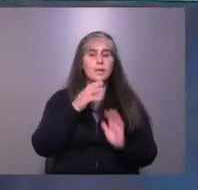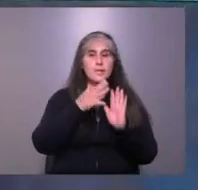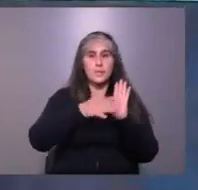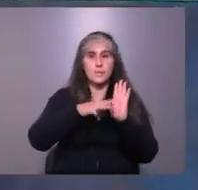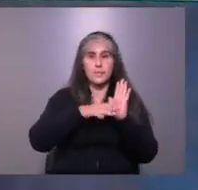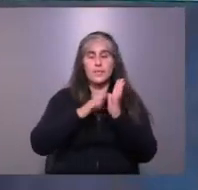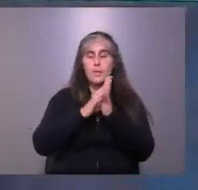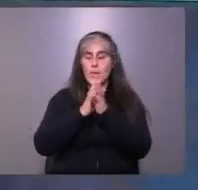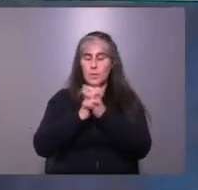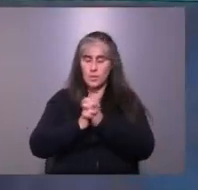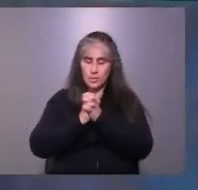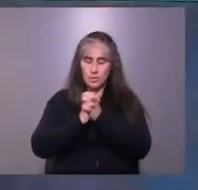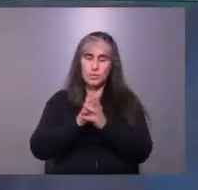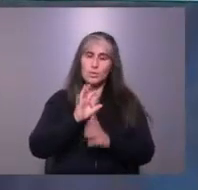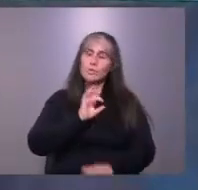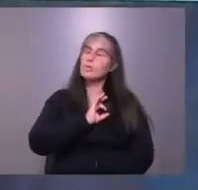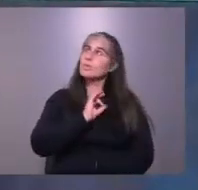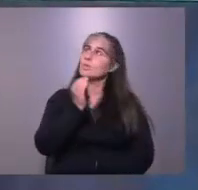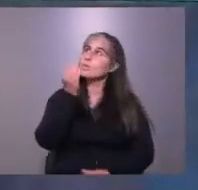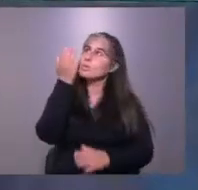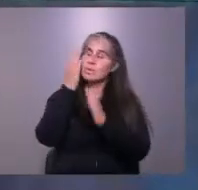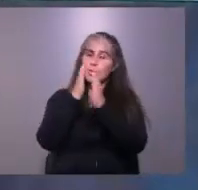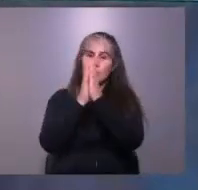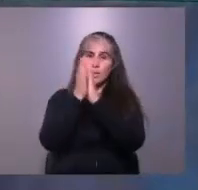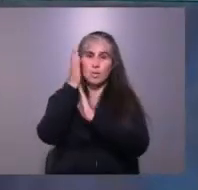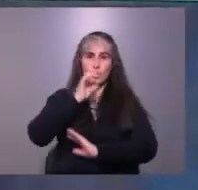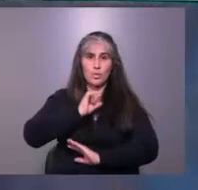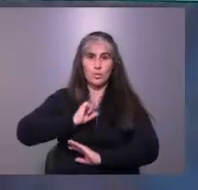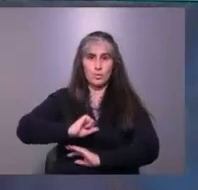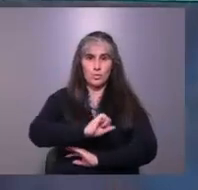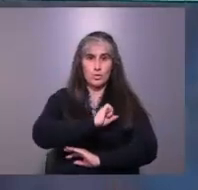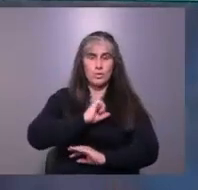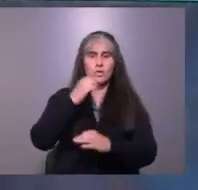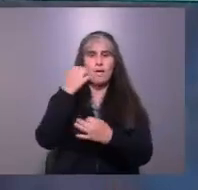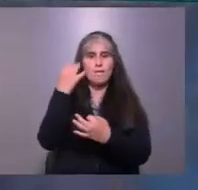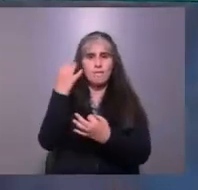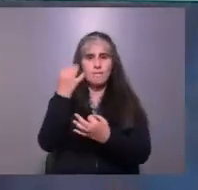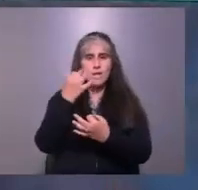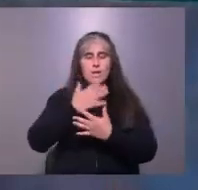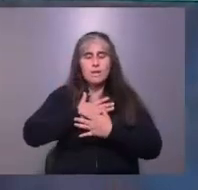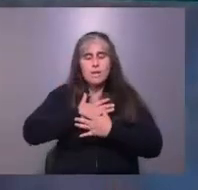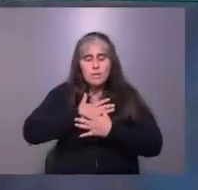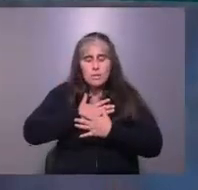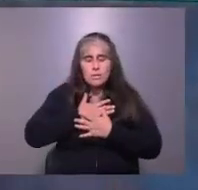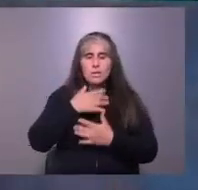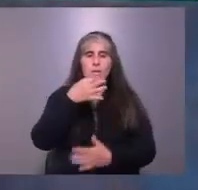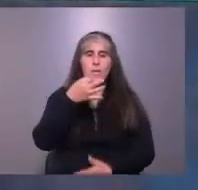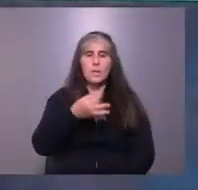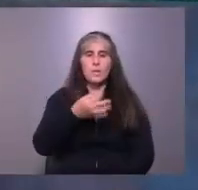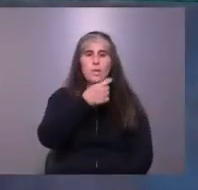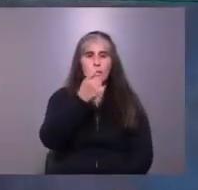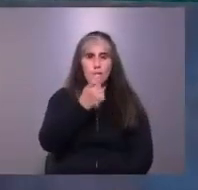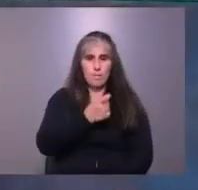Oremos. Senhor nosso Deus, autor da verdadeira devoção e da